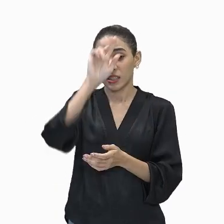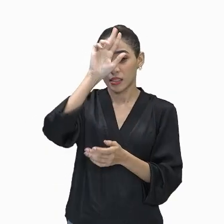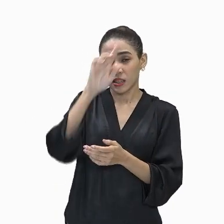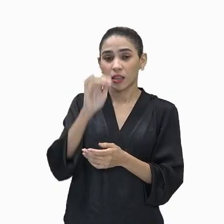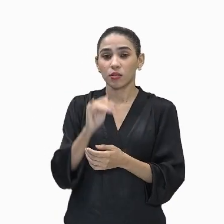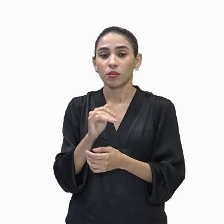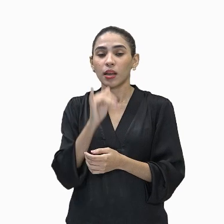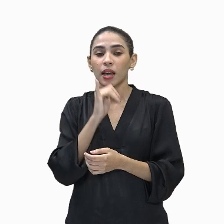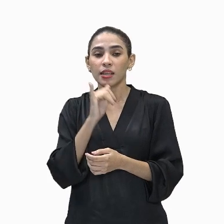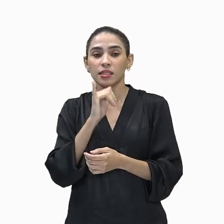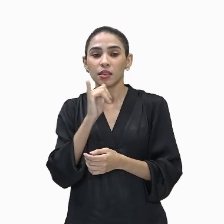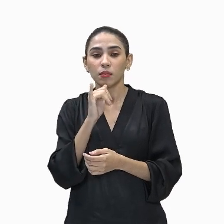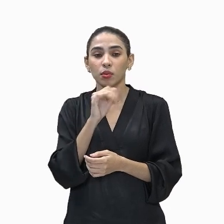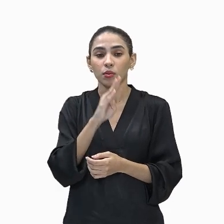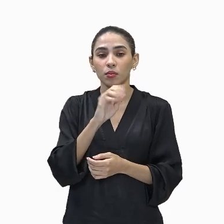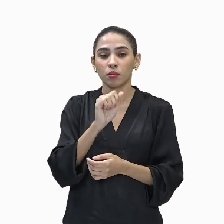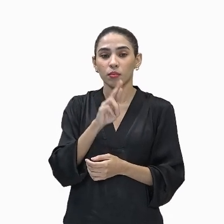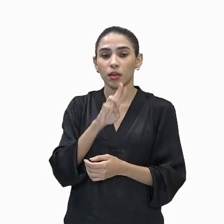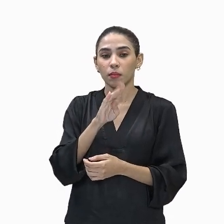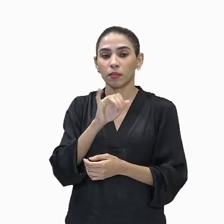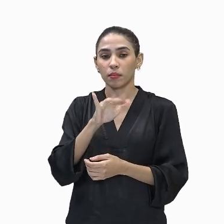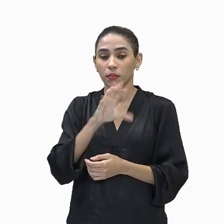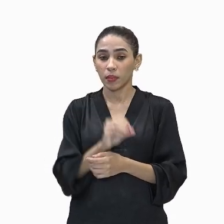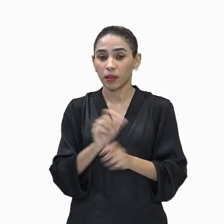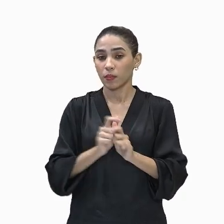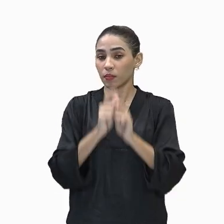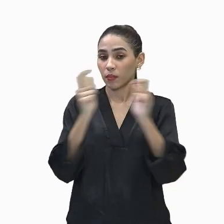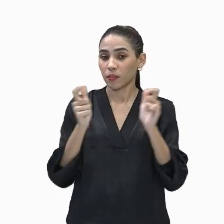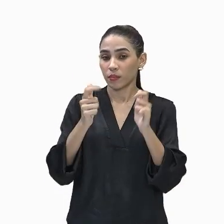como barbeiro, e é um dos maiores